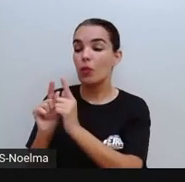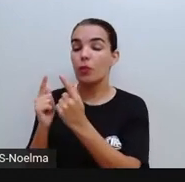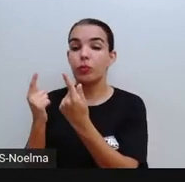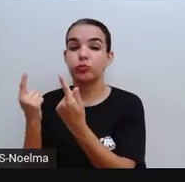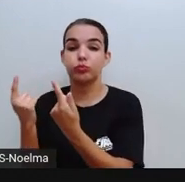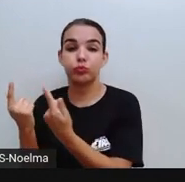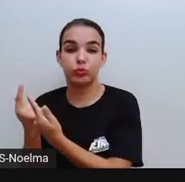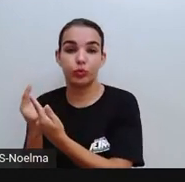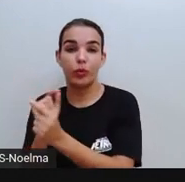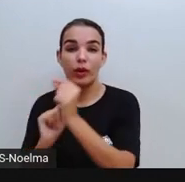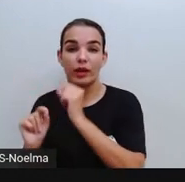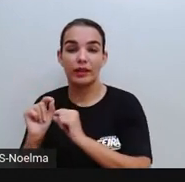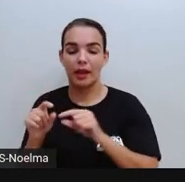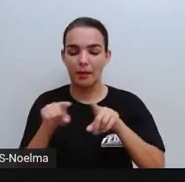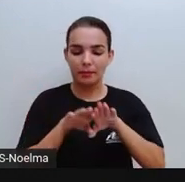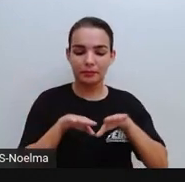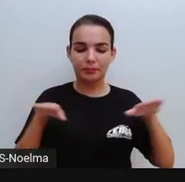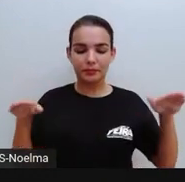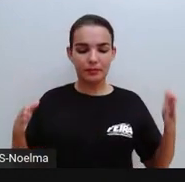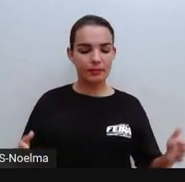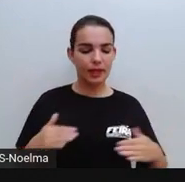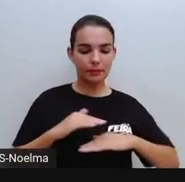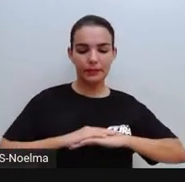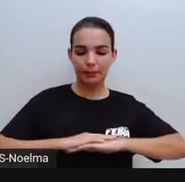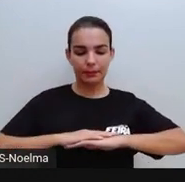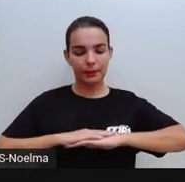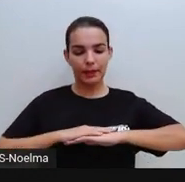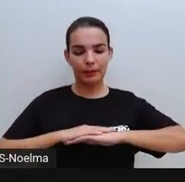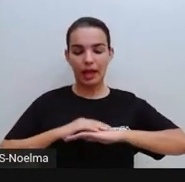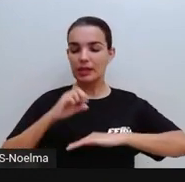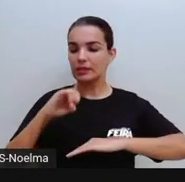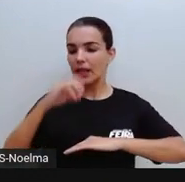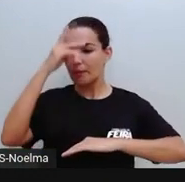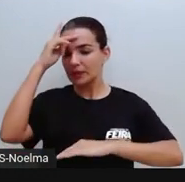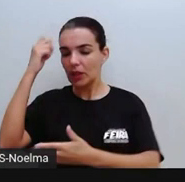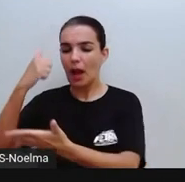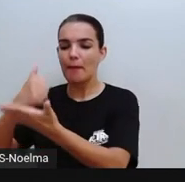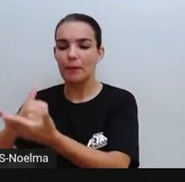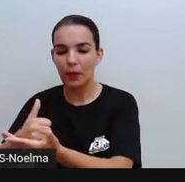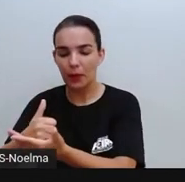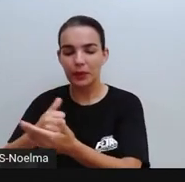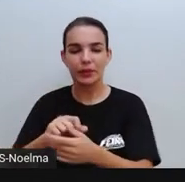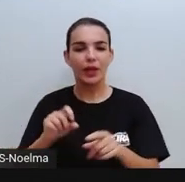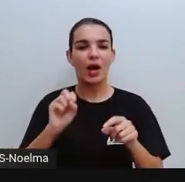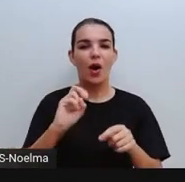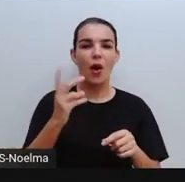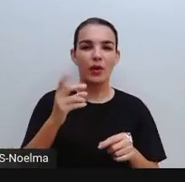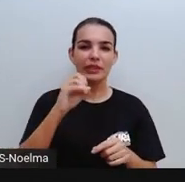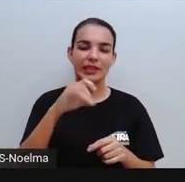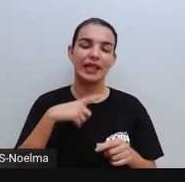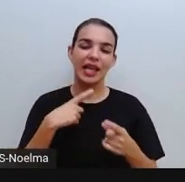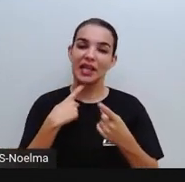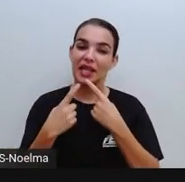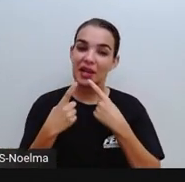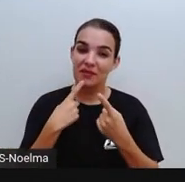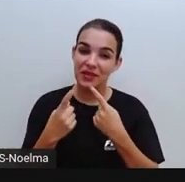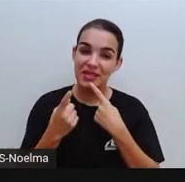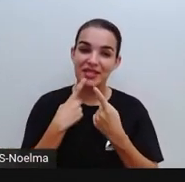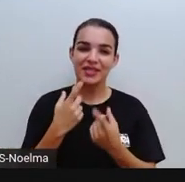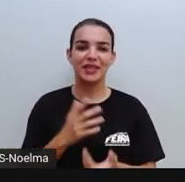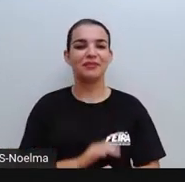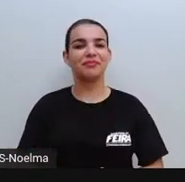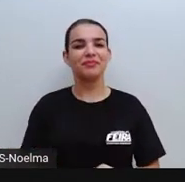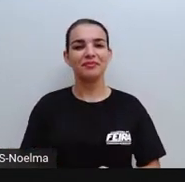quem apresenta e quem vai ficar no apoio você vai para entrevista tá e se vocês quiserem também